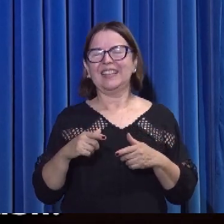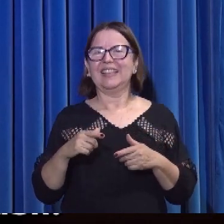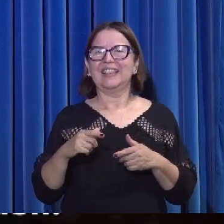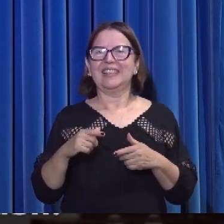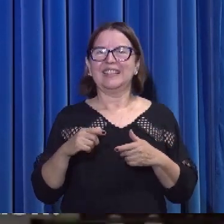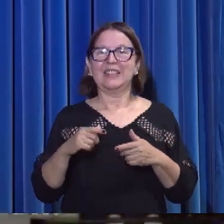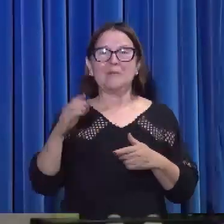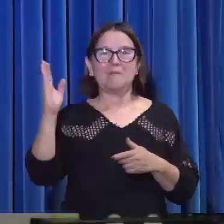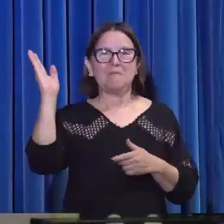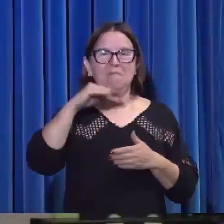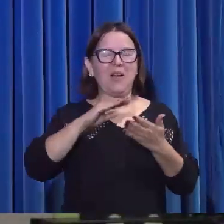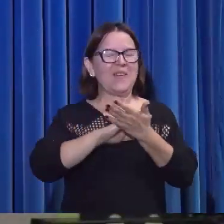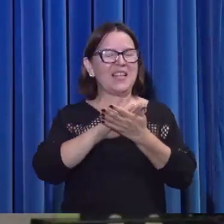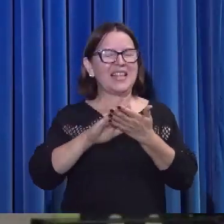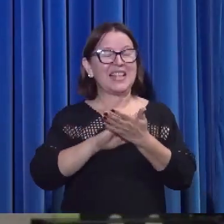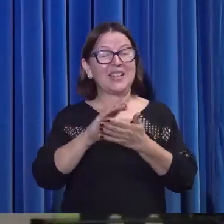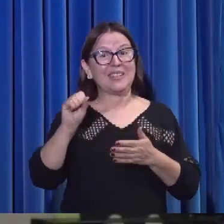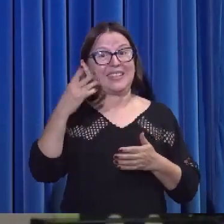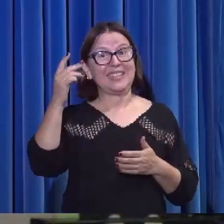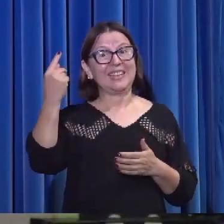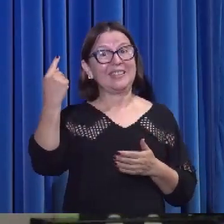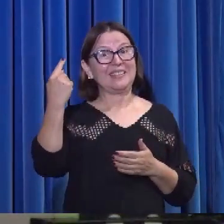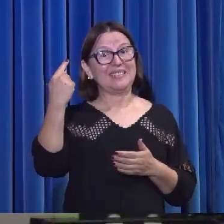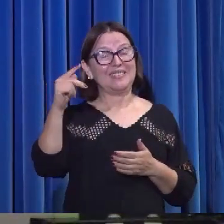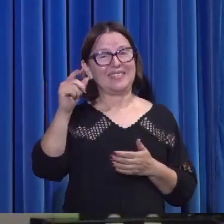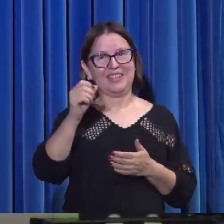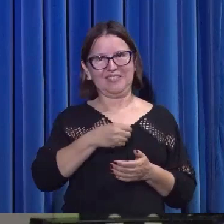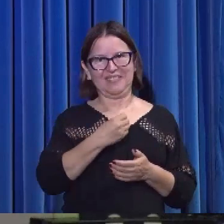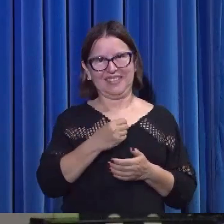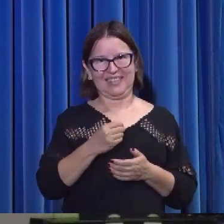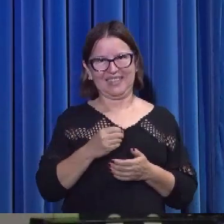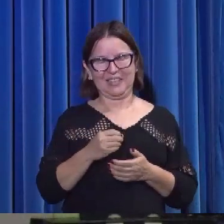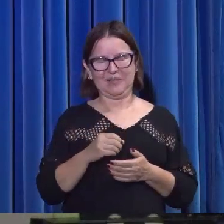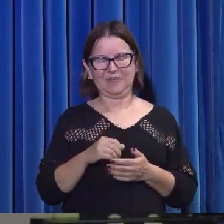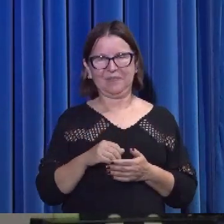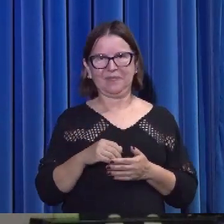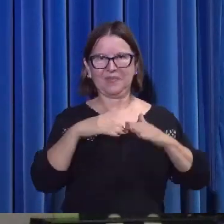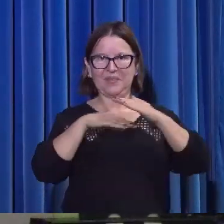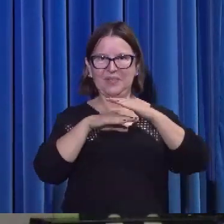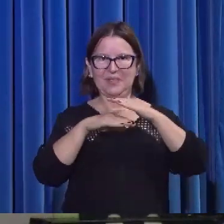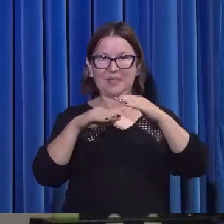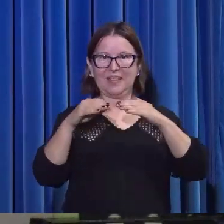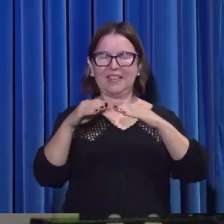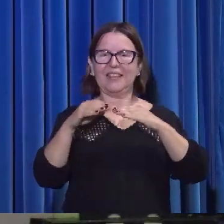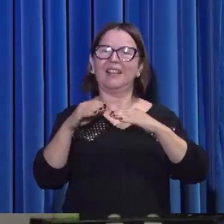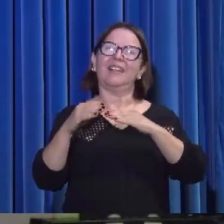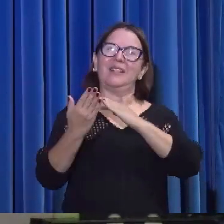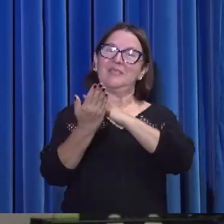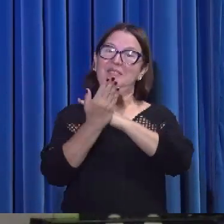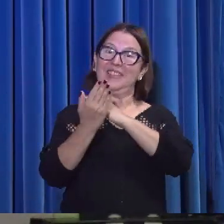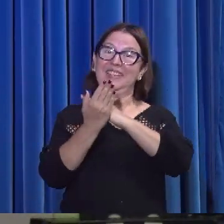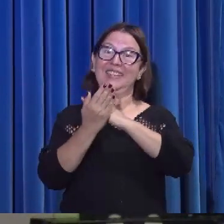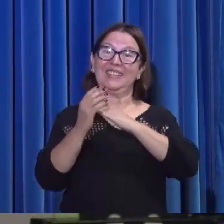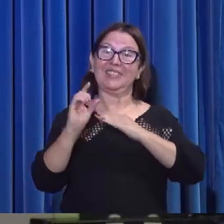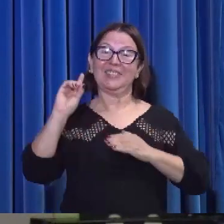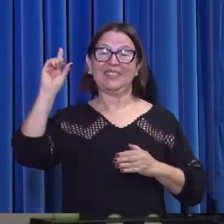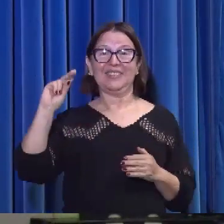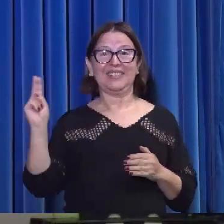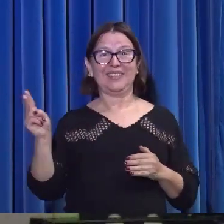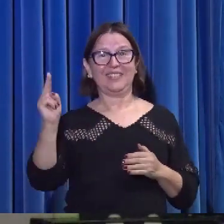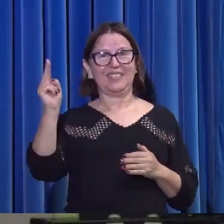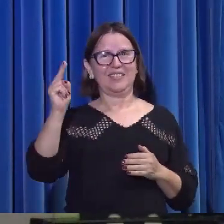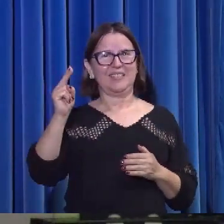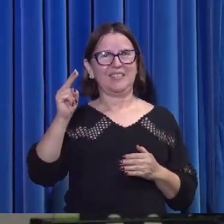Oh, glória a Deus. Sob as asas do Altíssimo, não precisamos ter medo do terror noturno, nem da flecha que voa de